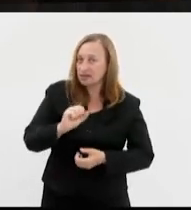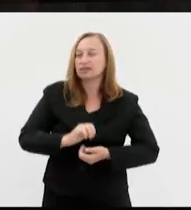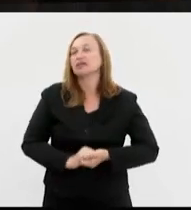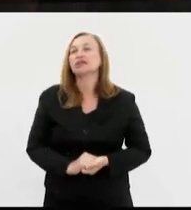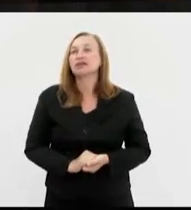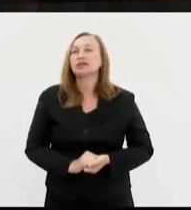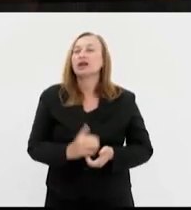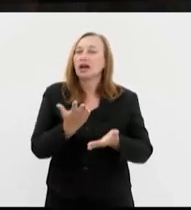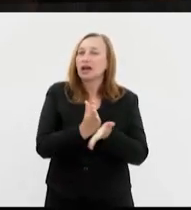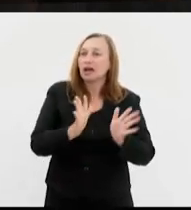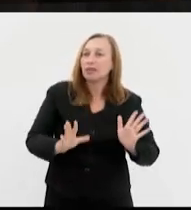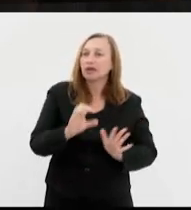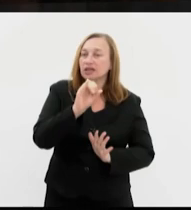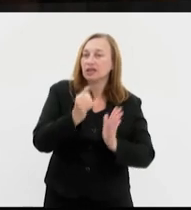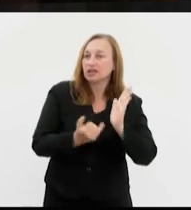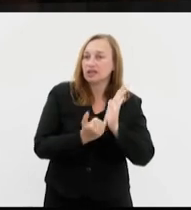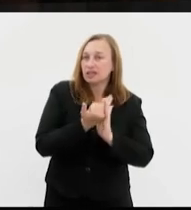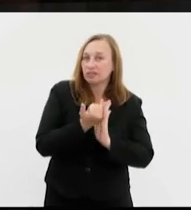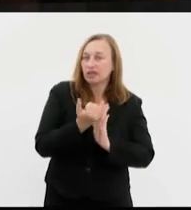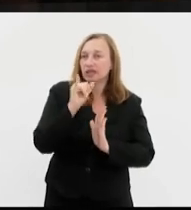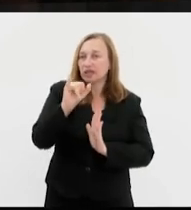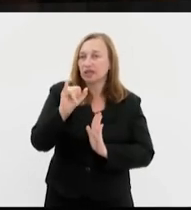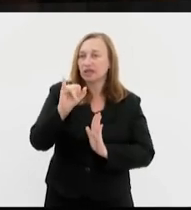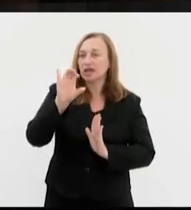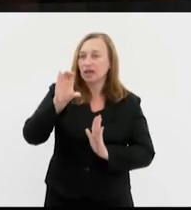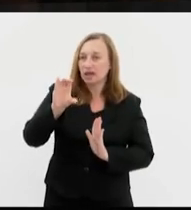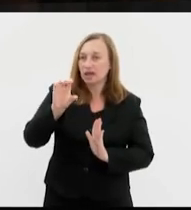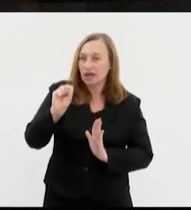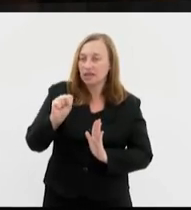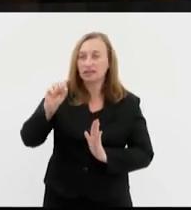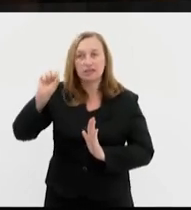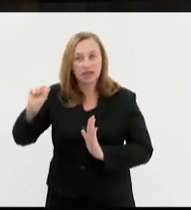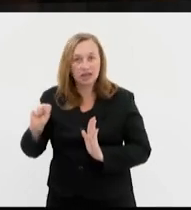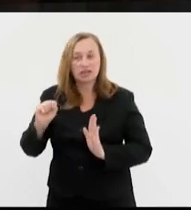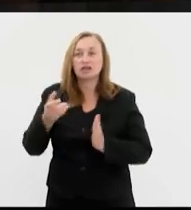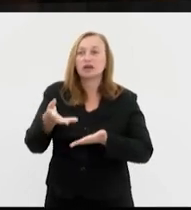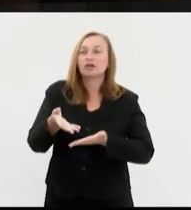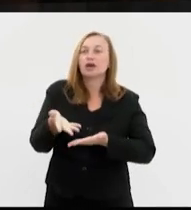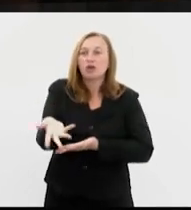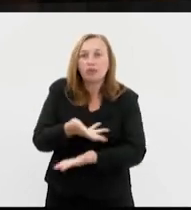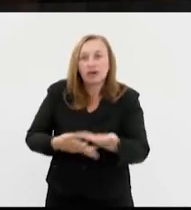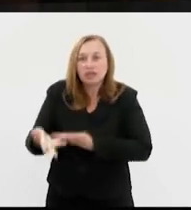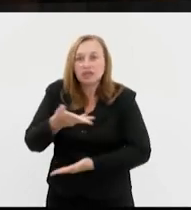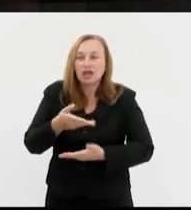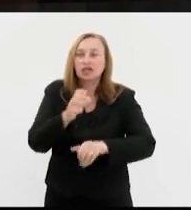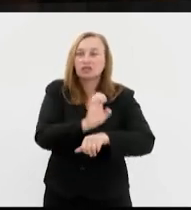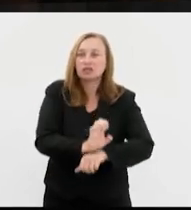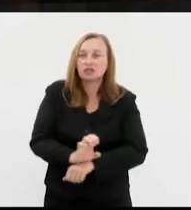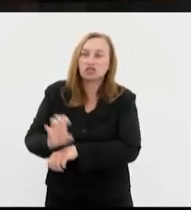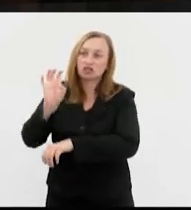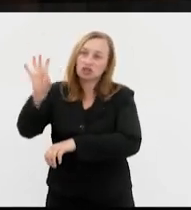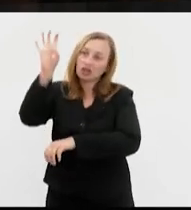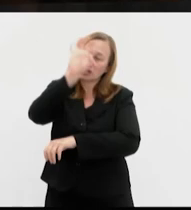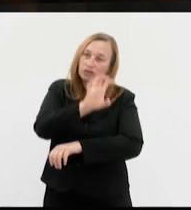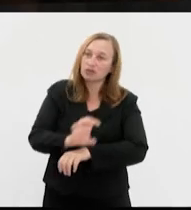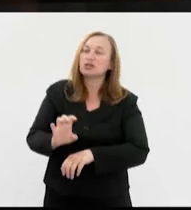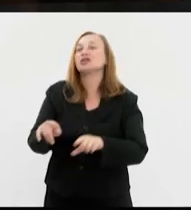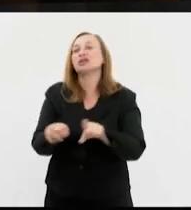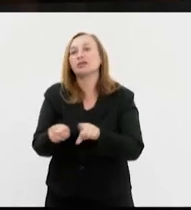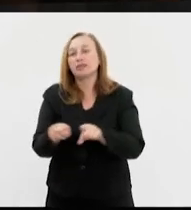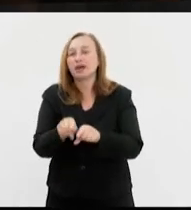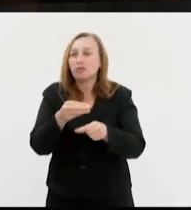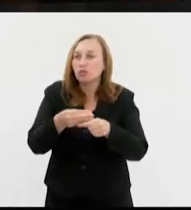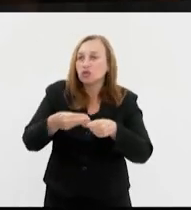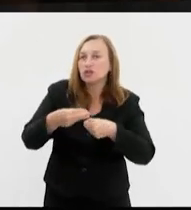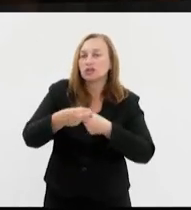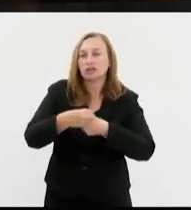com o ICMS, o ISS, para partilhar entre os estados e os municípios.